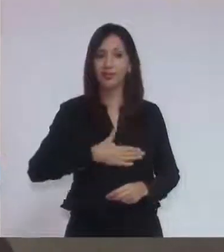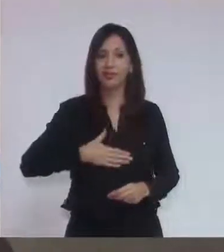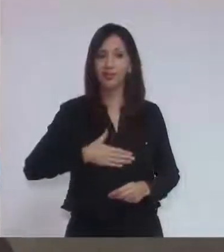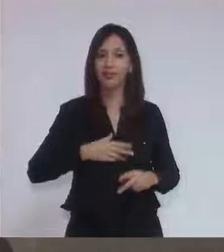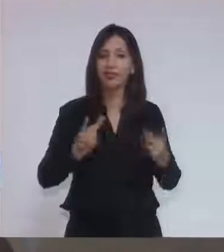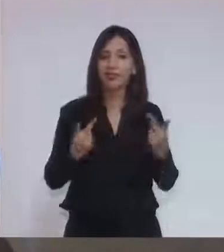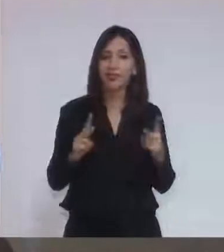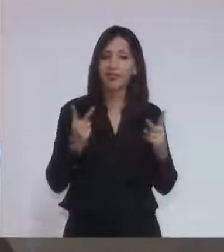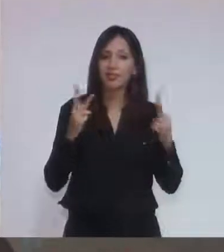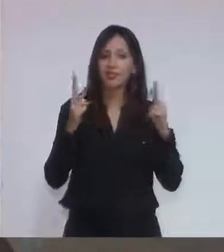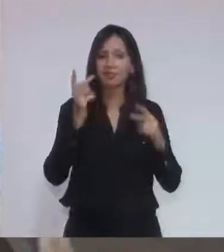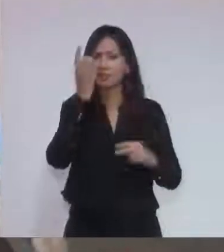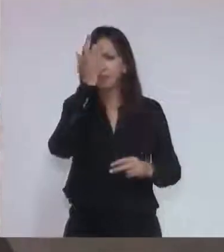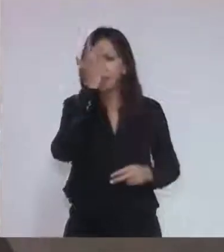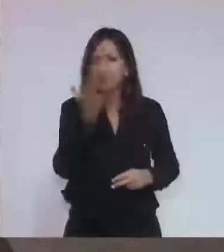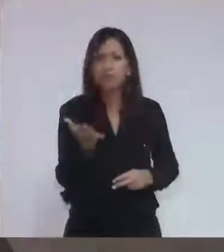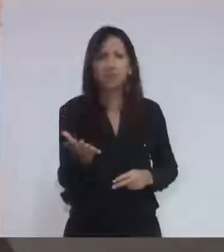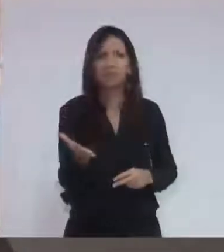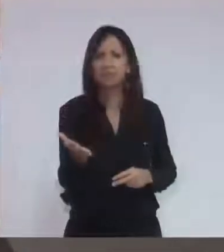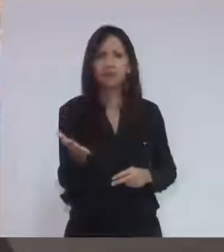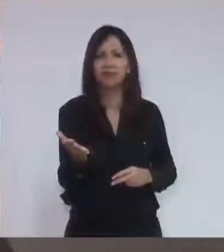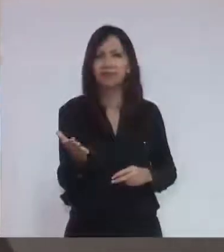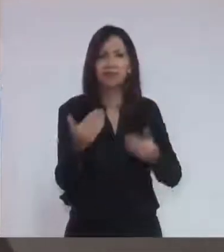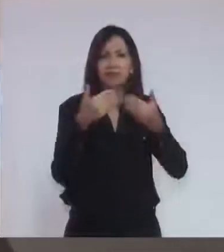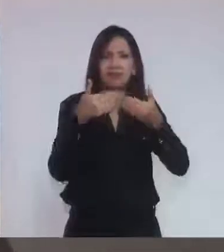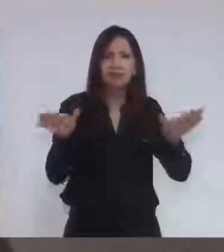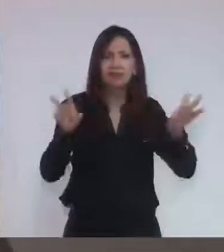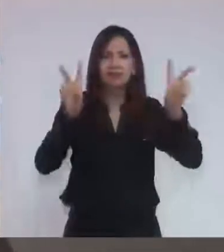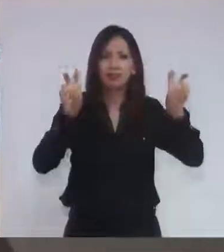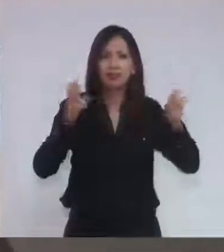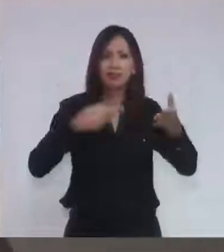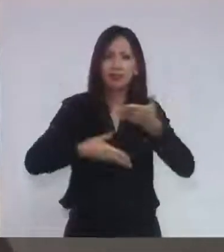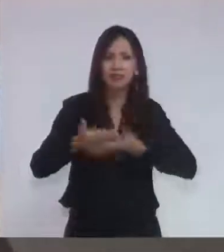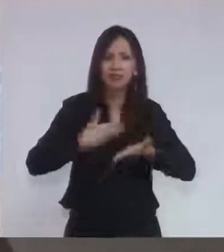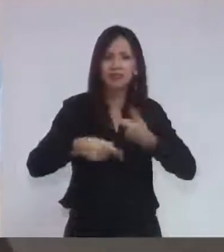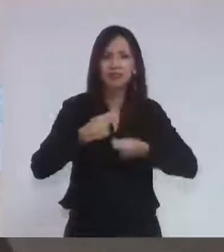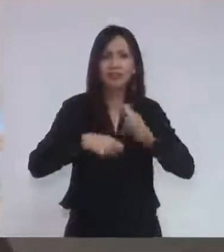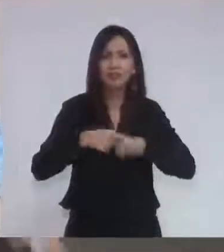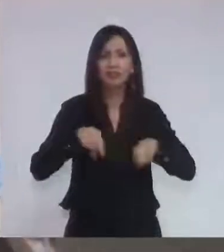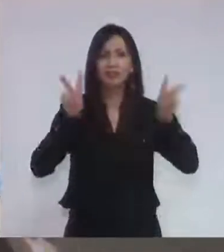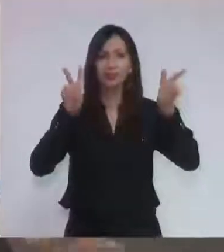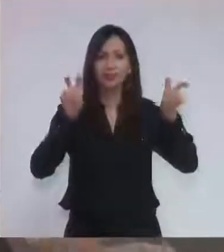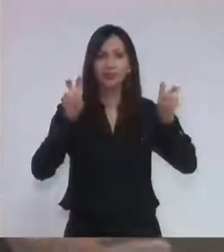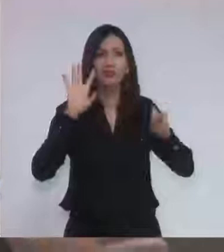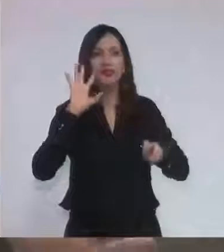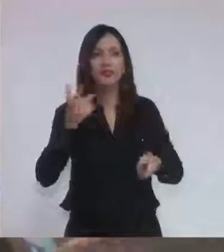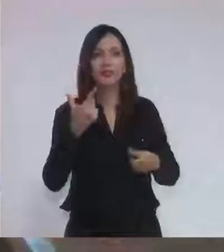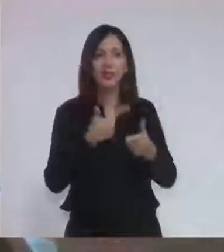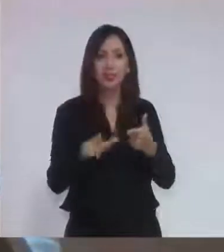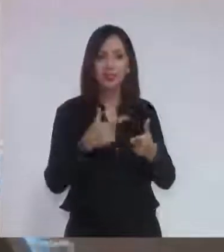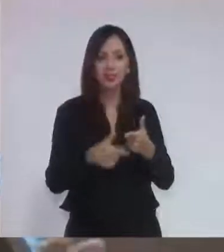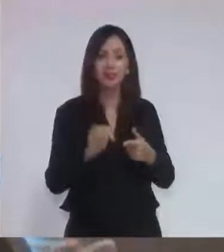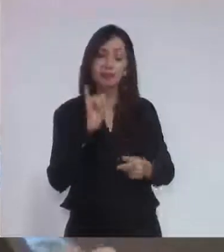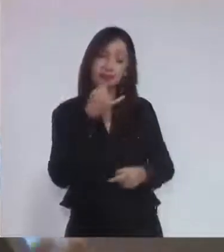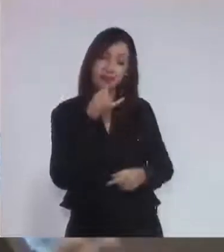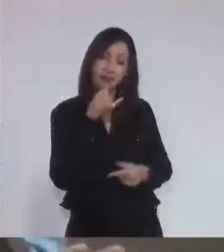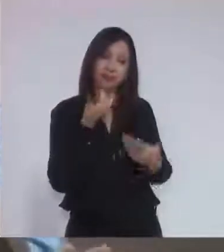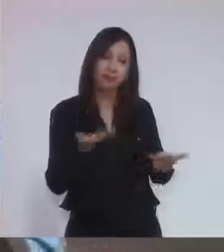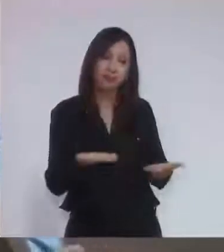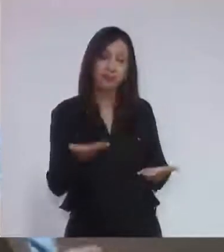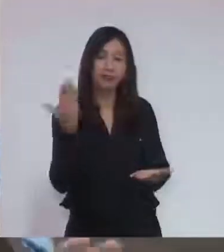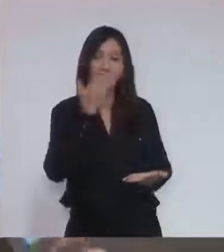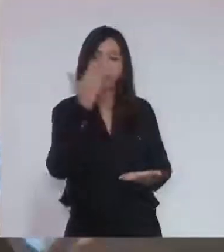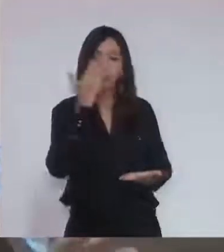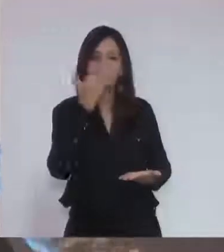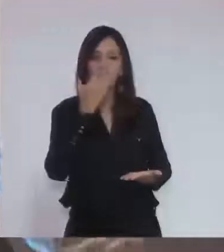vitória fácil? Abriu a negociação, citou o assunto e resolveu o problema. Infelizmente, a gente não tem visto a resolução